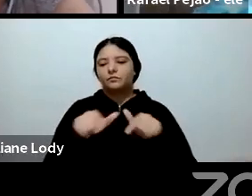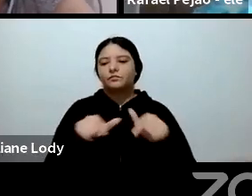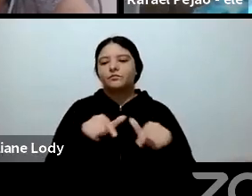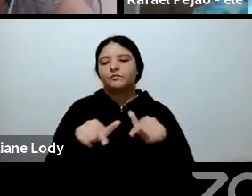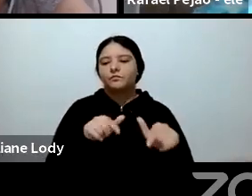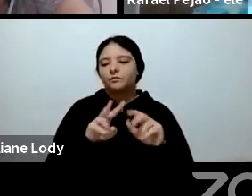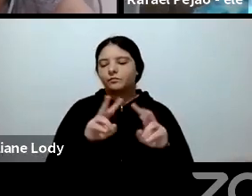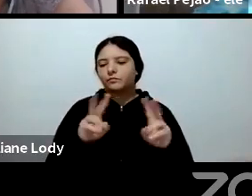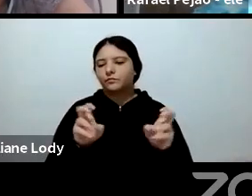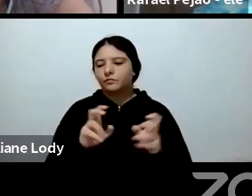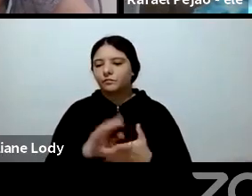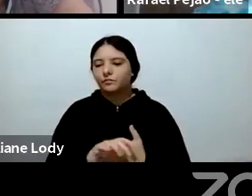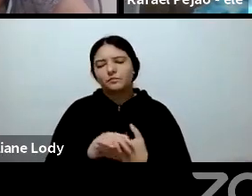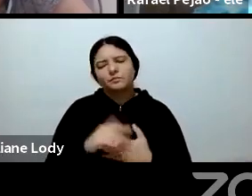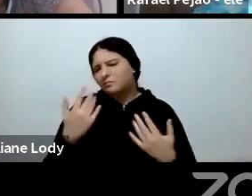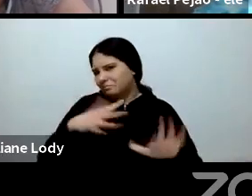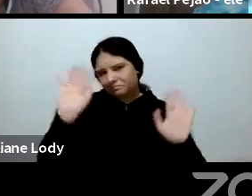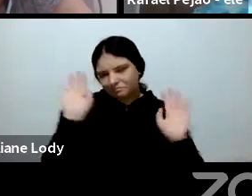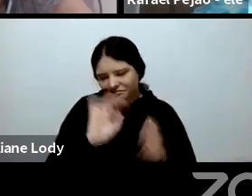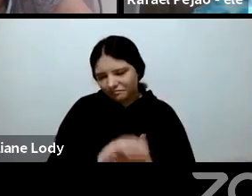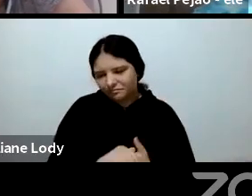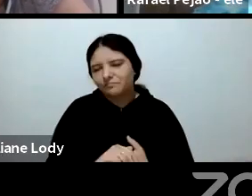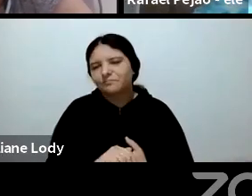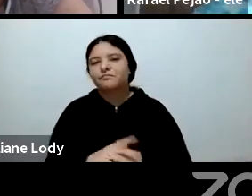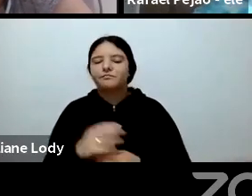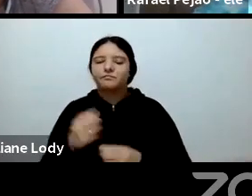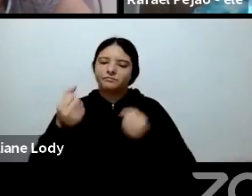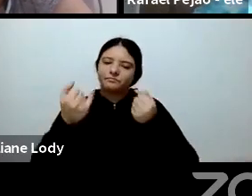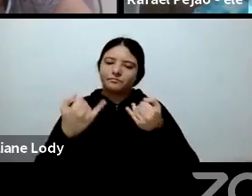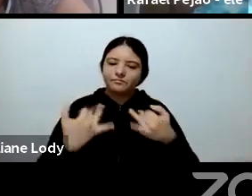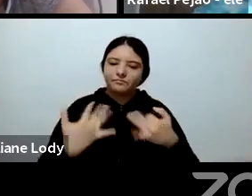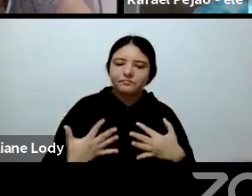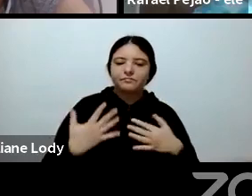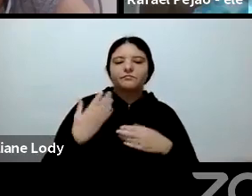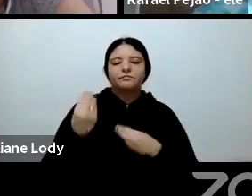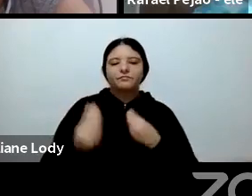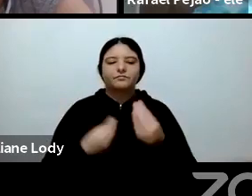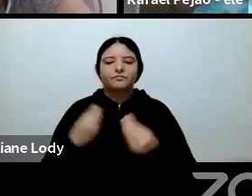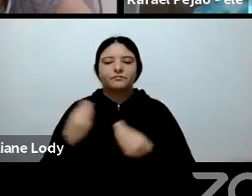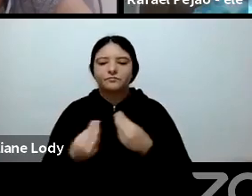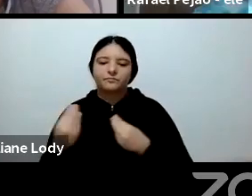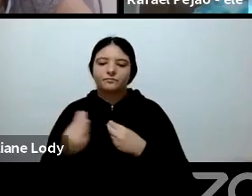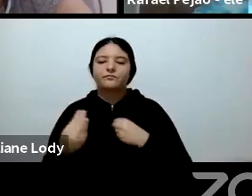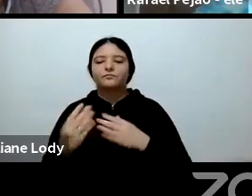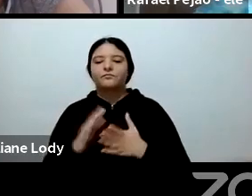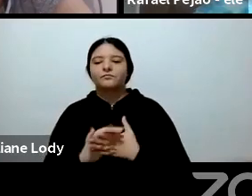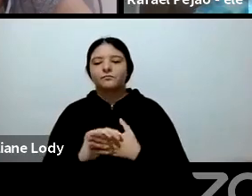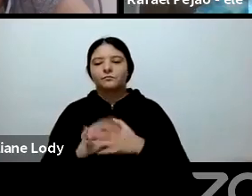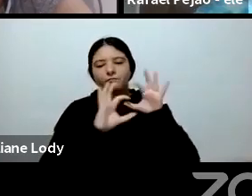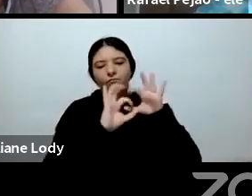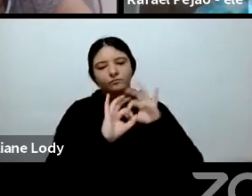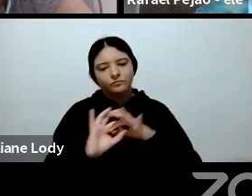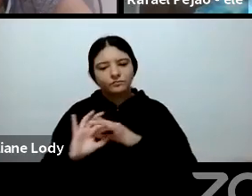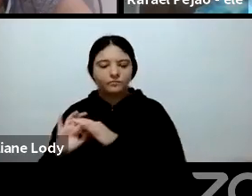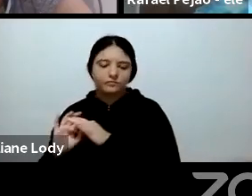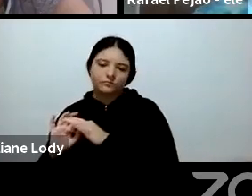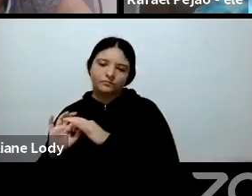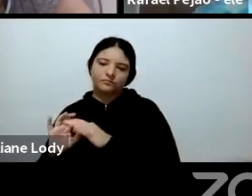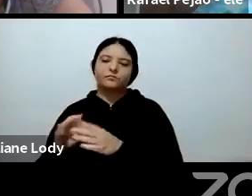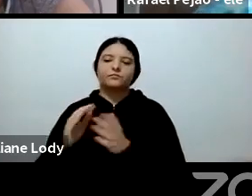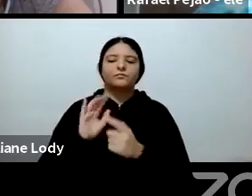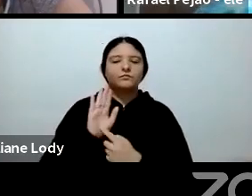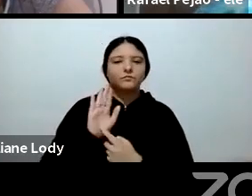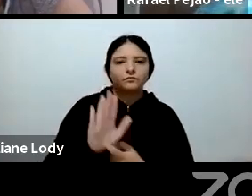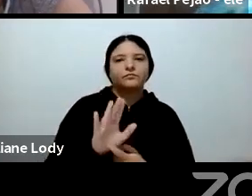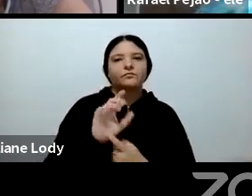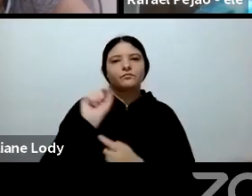e aí, enfim, ela faz essas observações sobre como as pistas de contextualização que indiciam o que está acontecendo nas